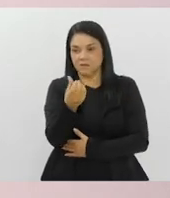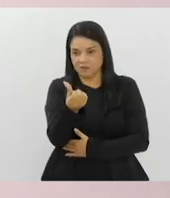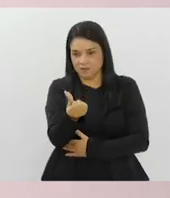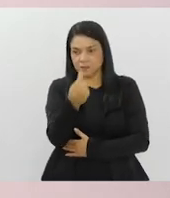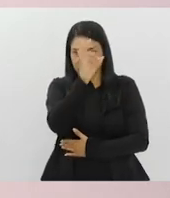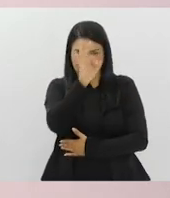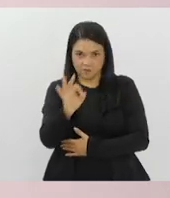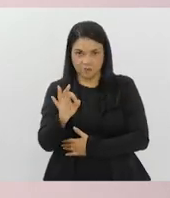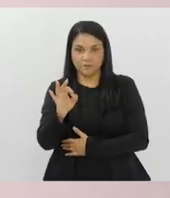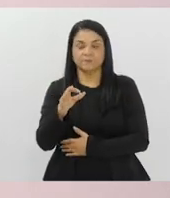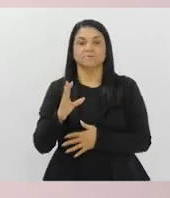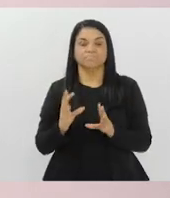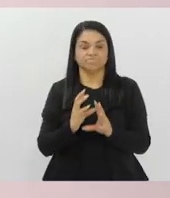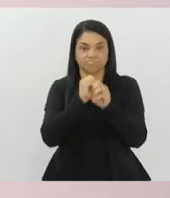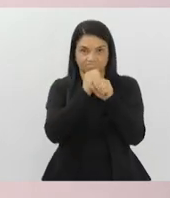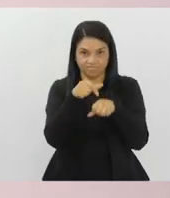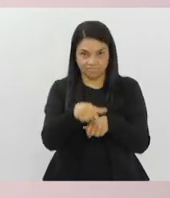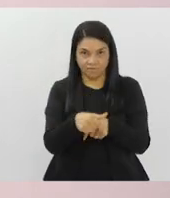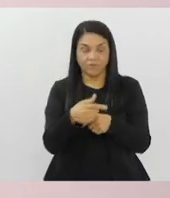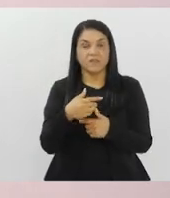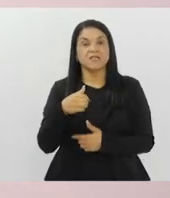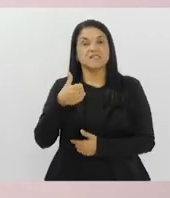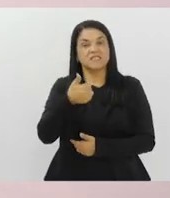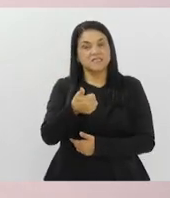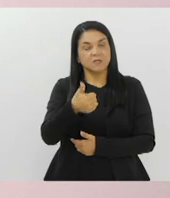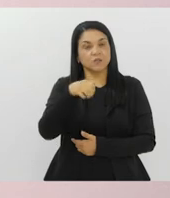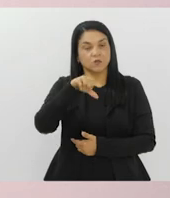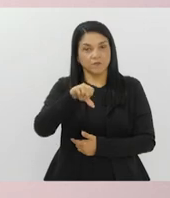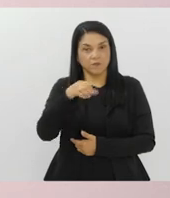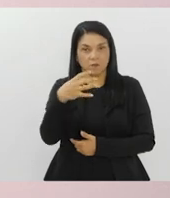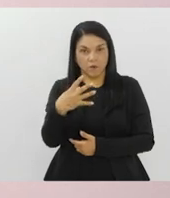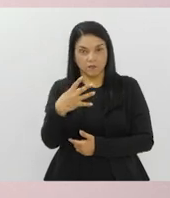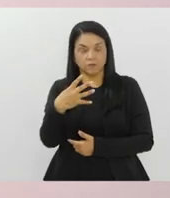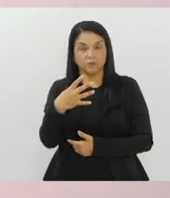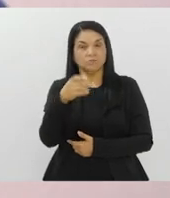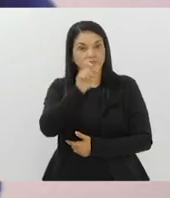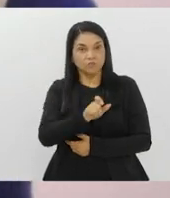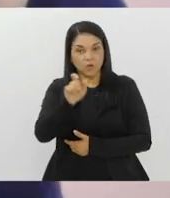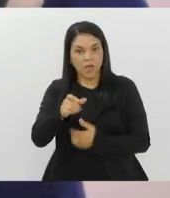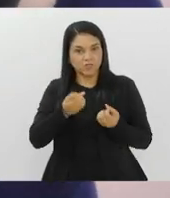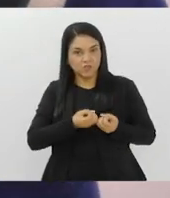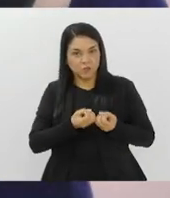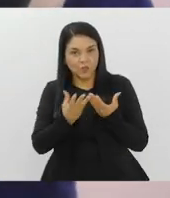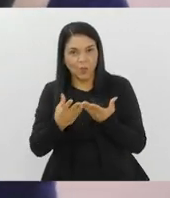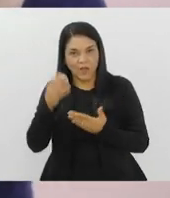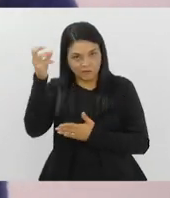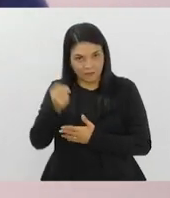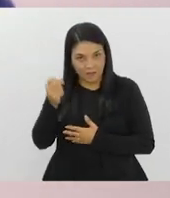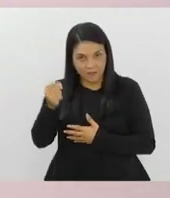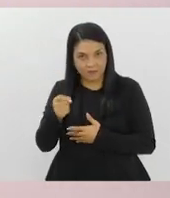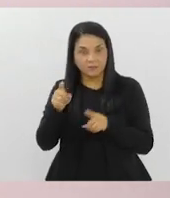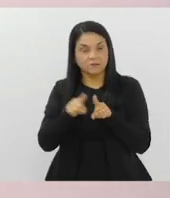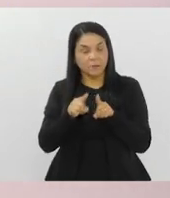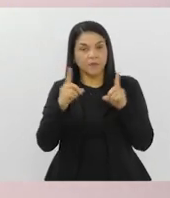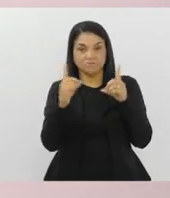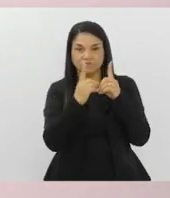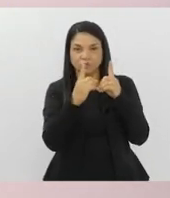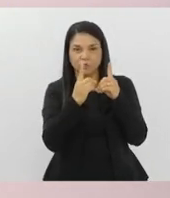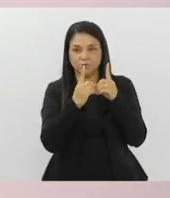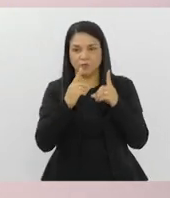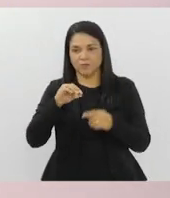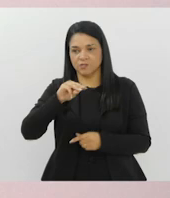contabilidade. 194 mil doadoras, 2 milhões de mulheres assistidas em aleitamento